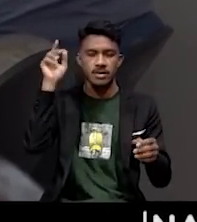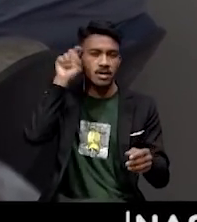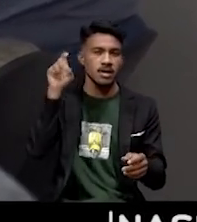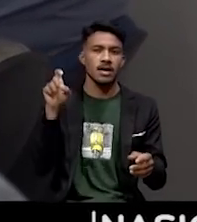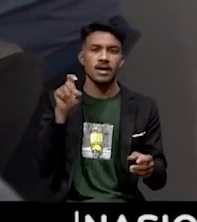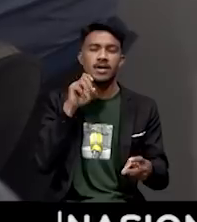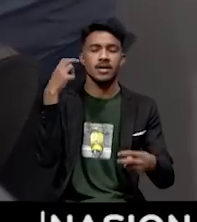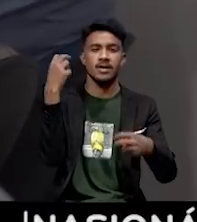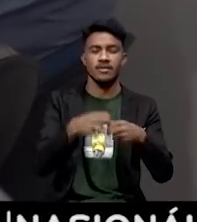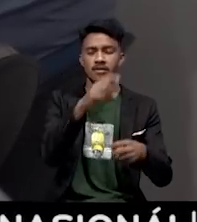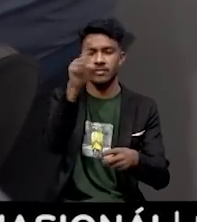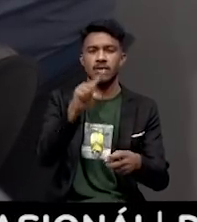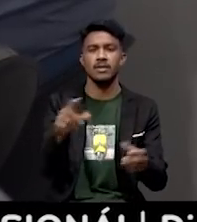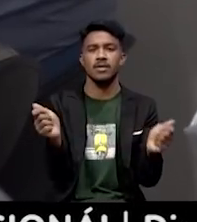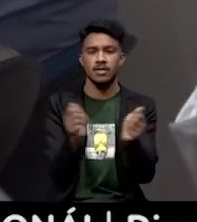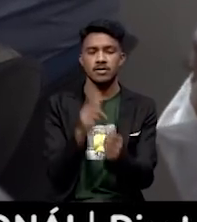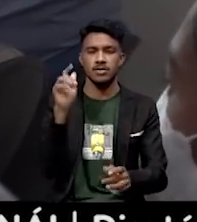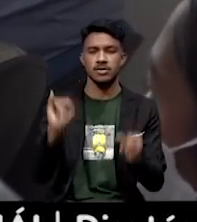nebe dadaung ne akontese ya Timor Leste.